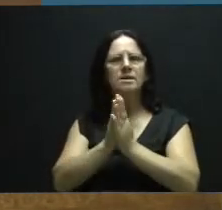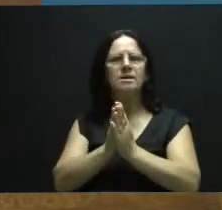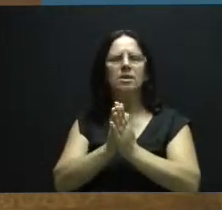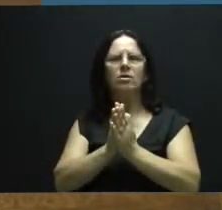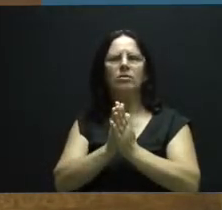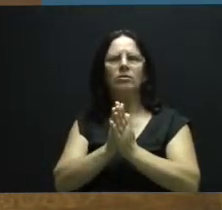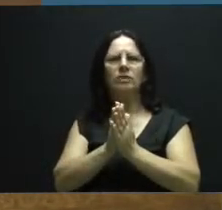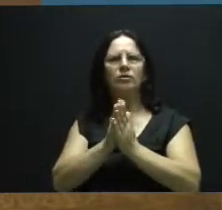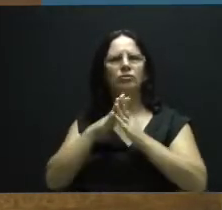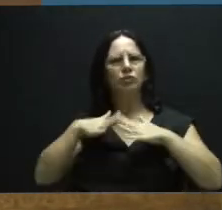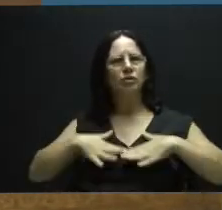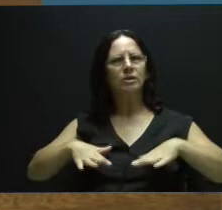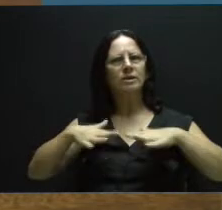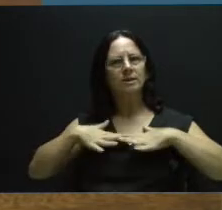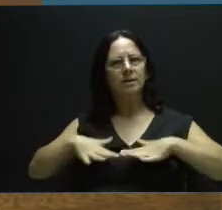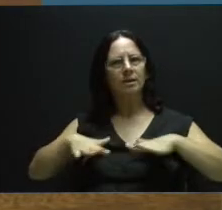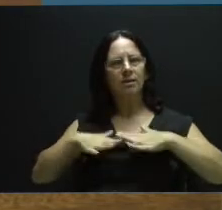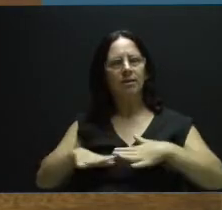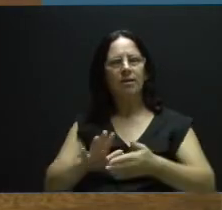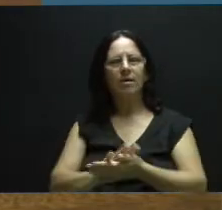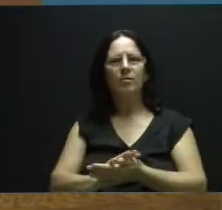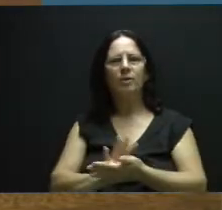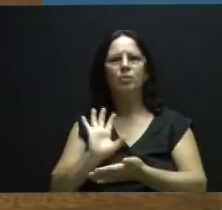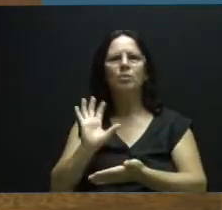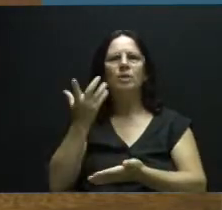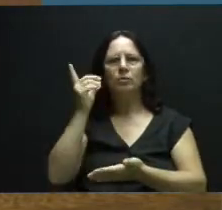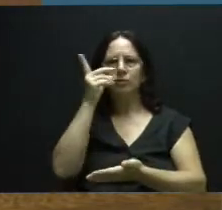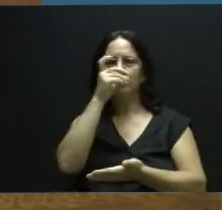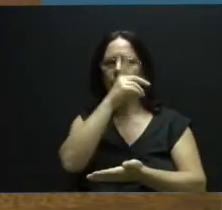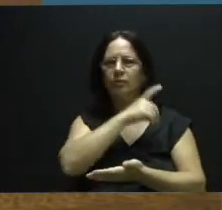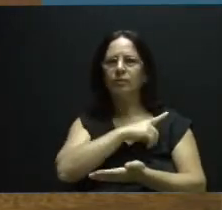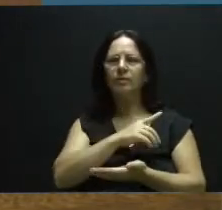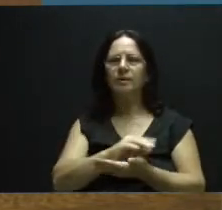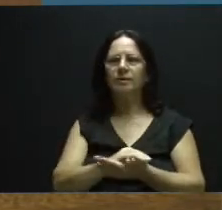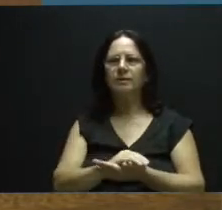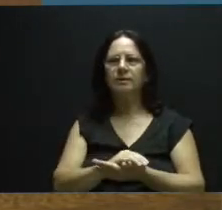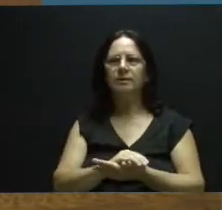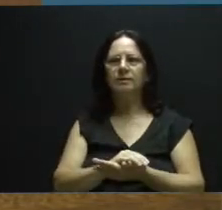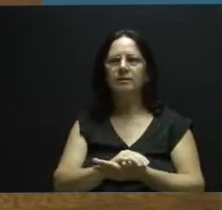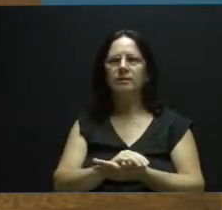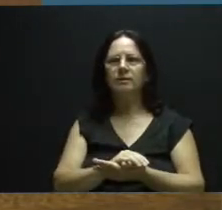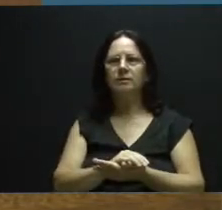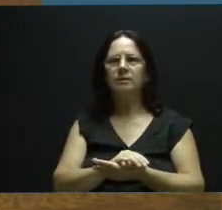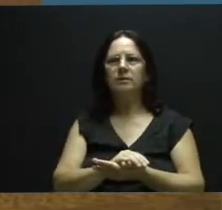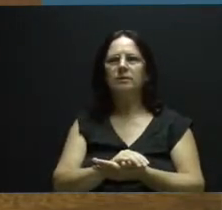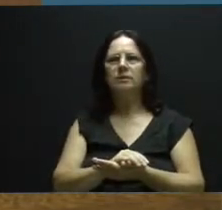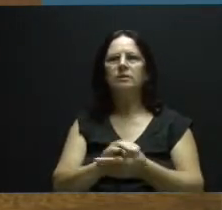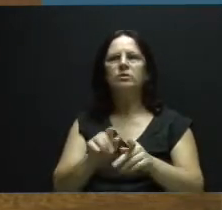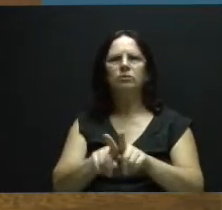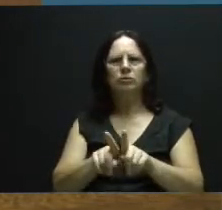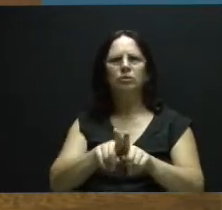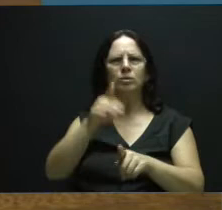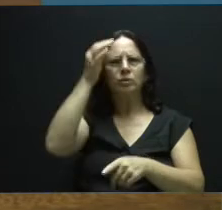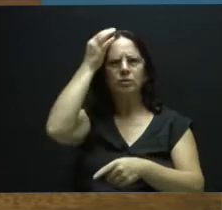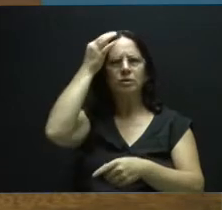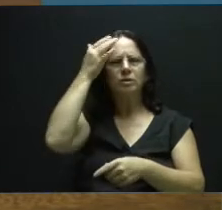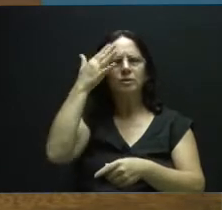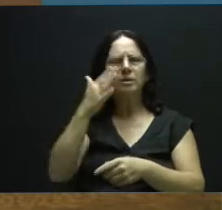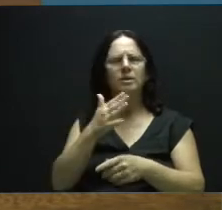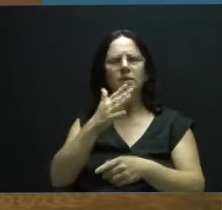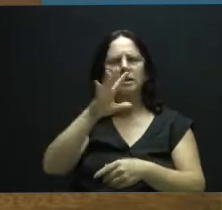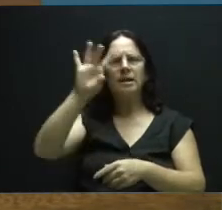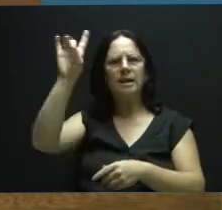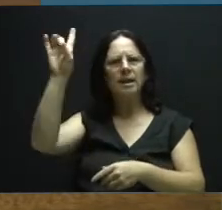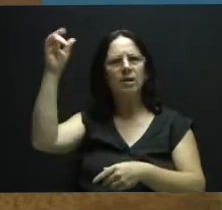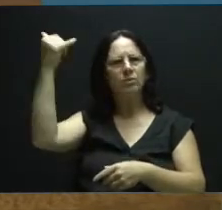conforto que seja realmente ali feito na verdade o tratamento no espírito o encaminhamento naquilo que deus